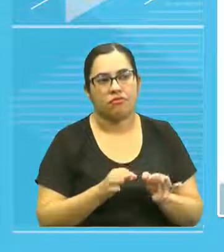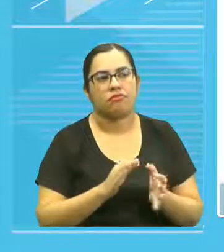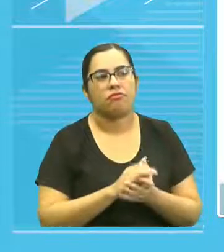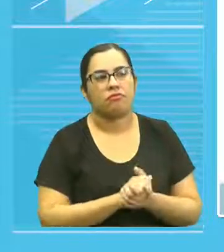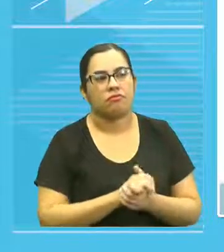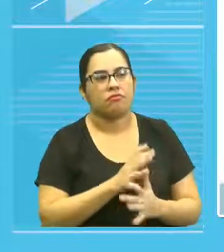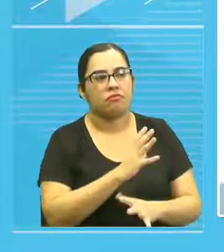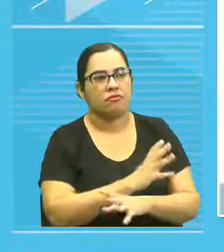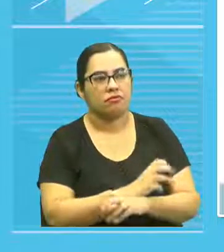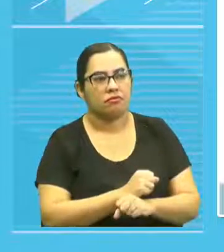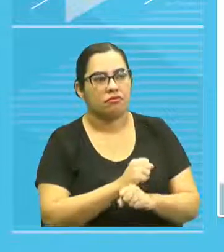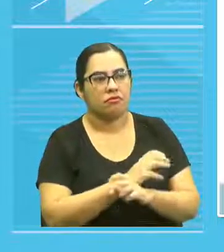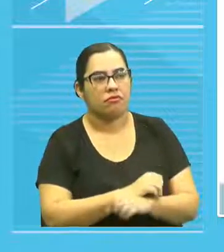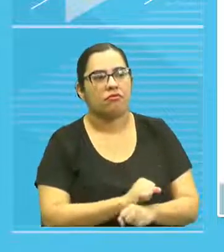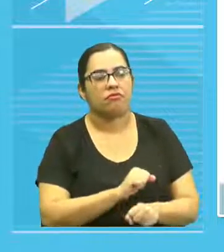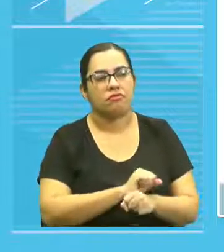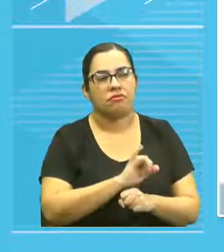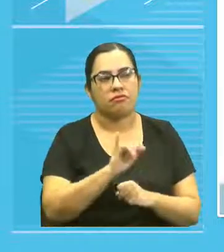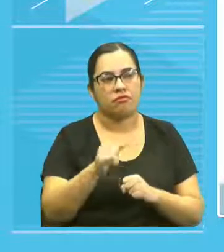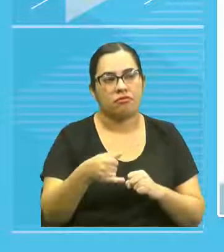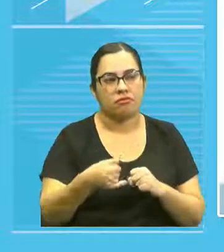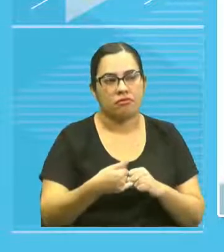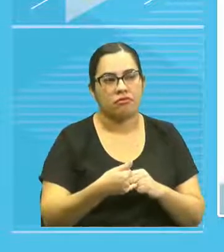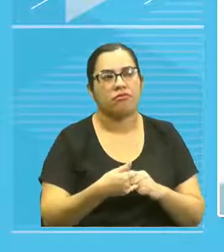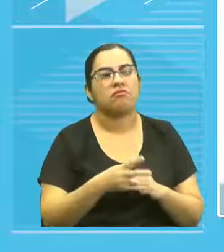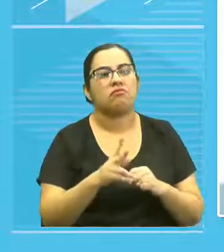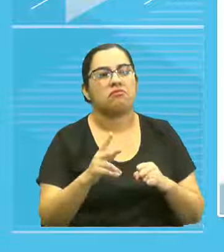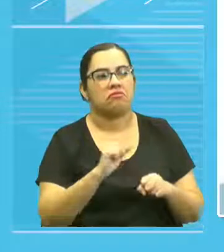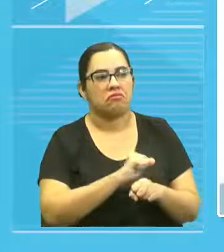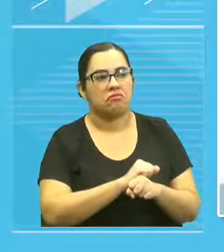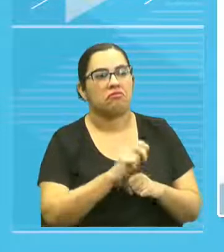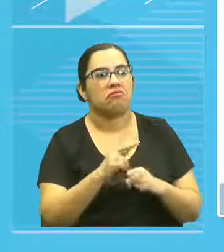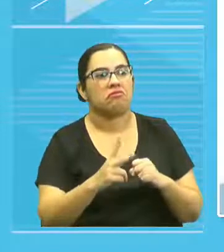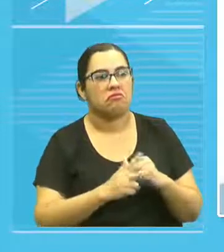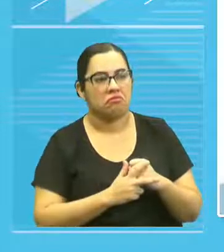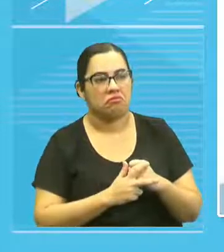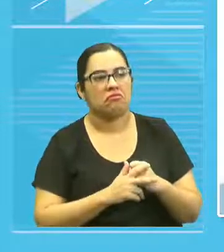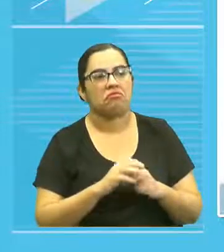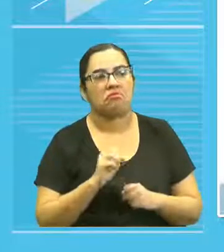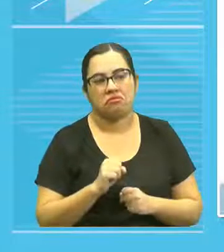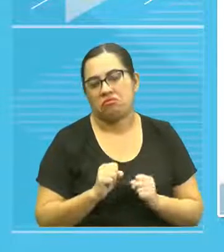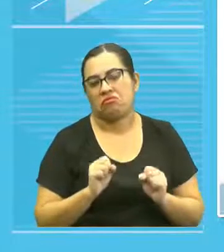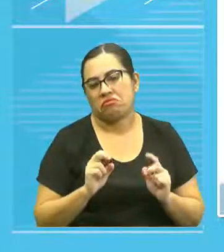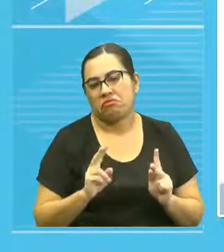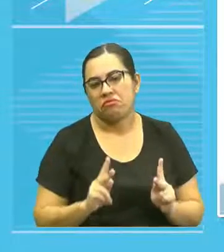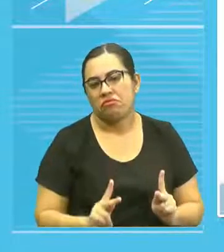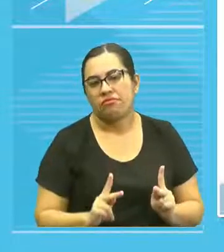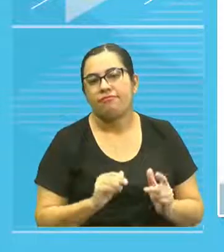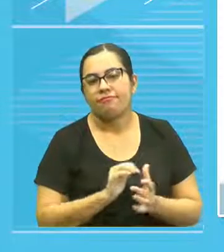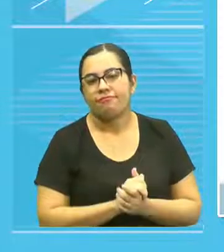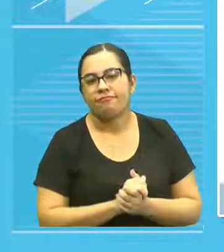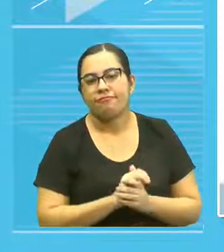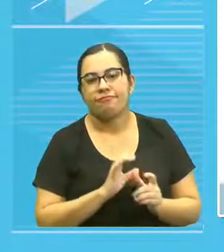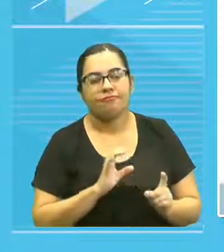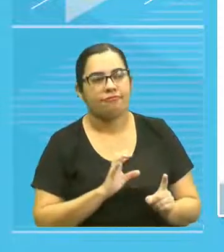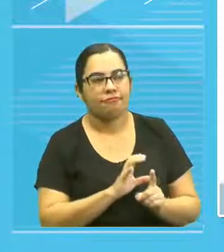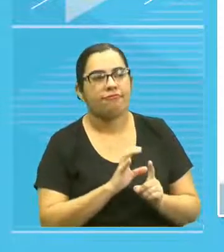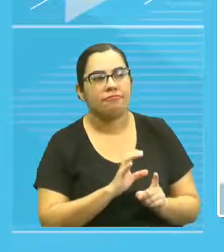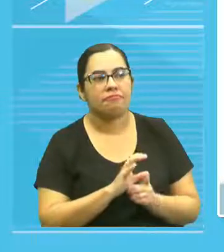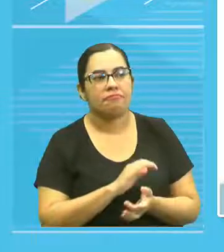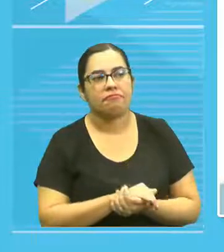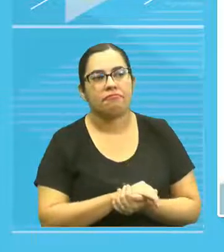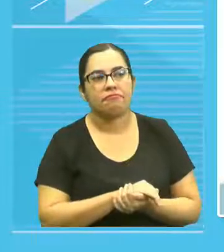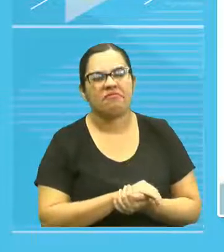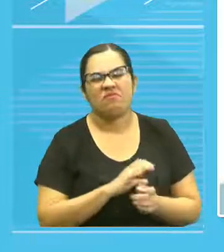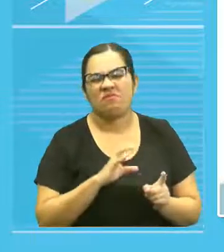conjunção adjetivo advérbio eita não é influência influência as más